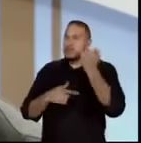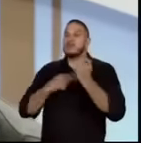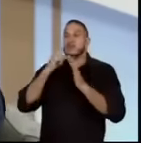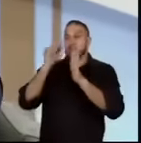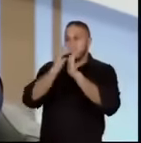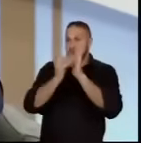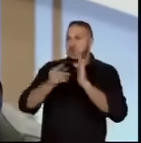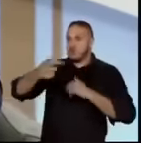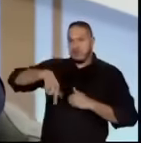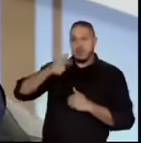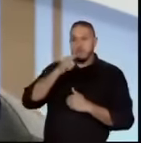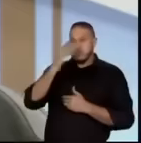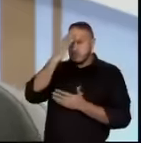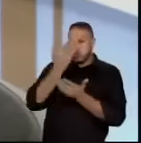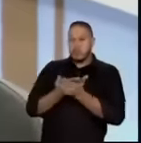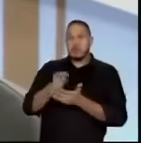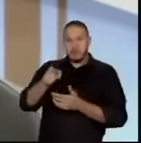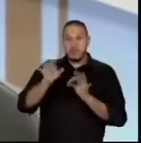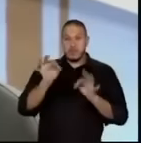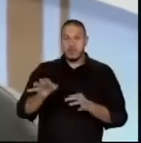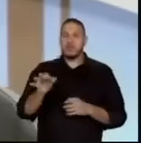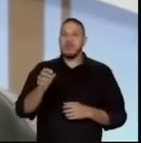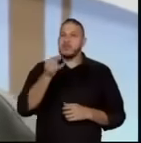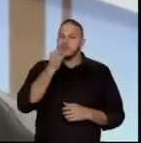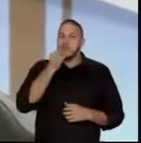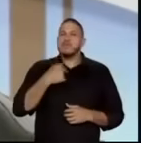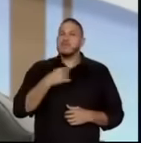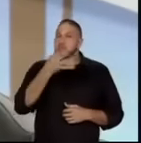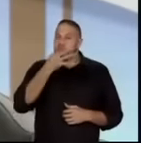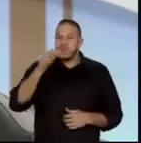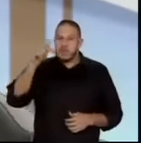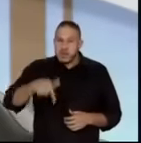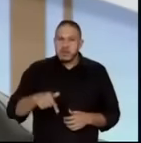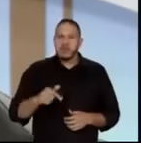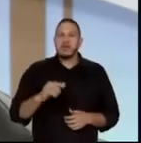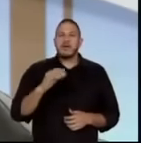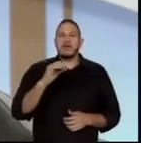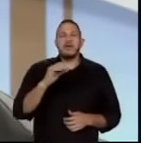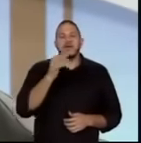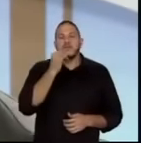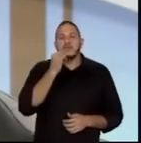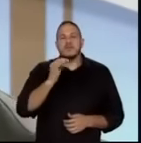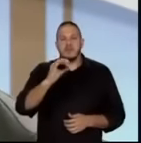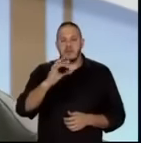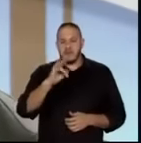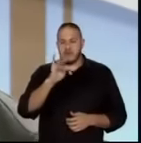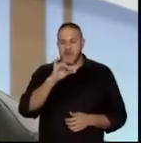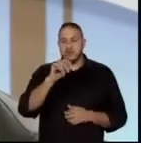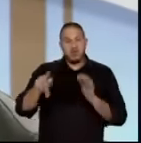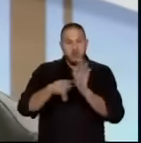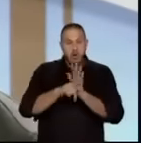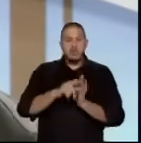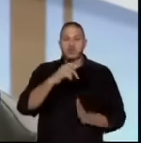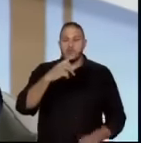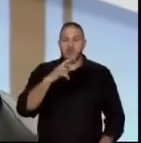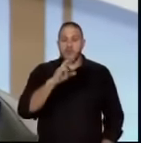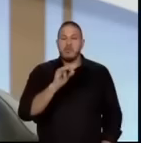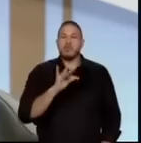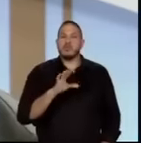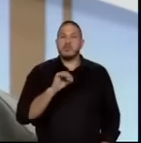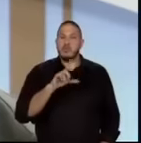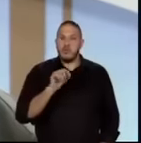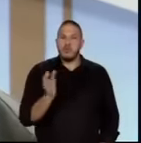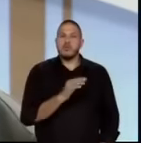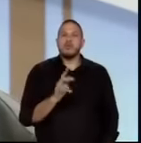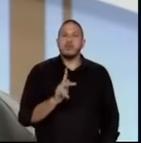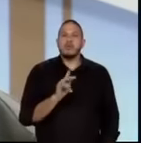eles precisam ser concretizados. Quando eu citei aqui o crédito decorrente do protocolo de Kyoto, é justamente para